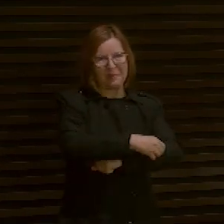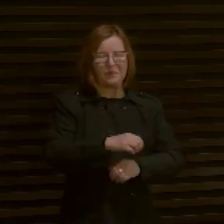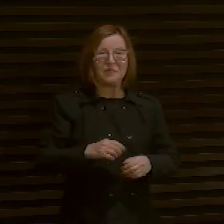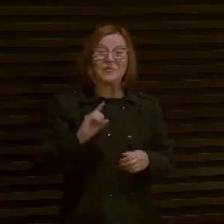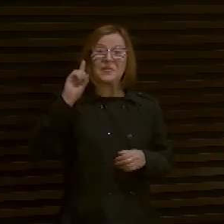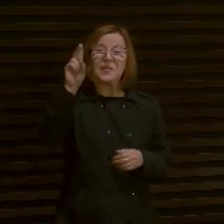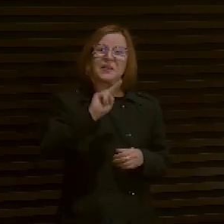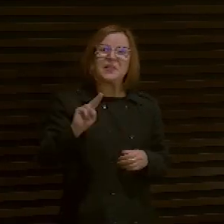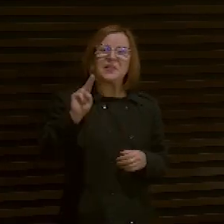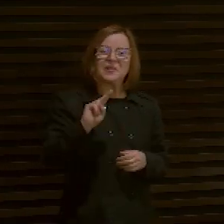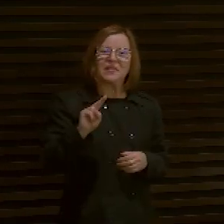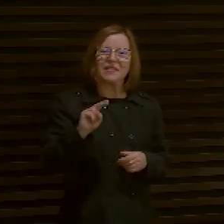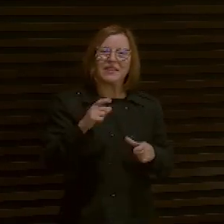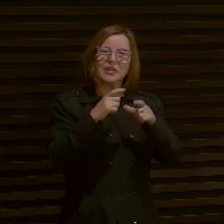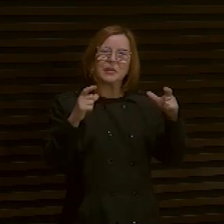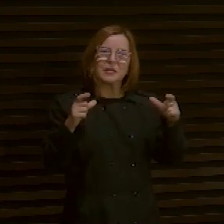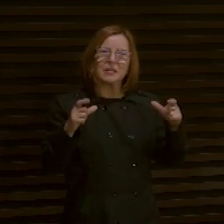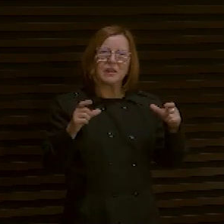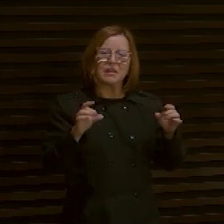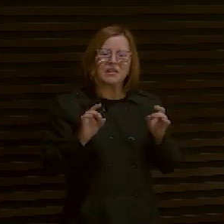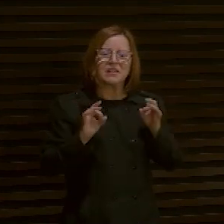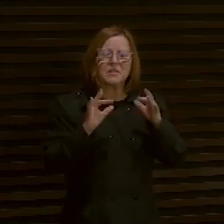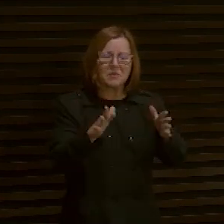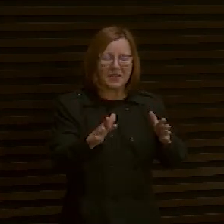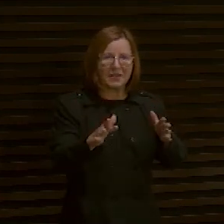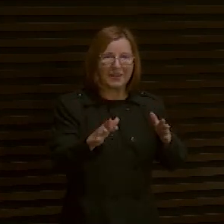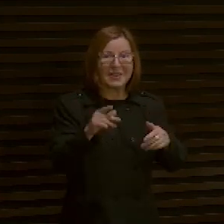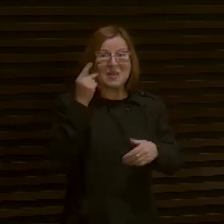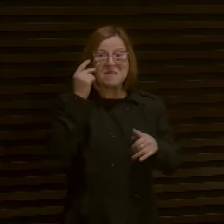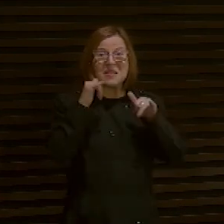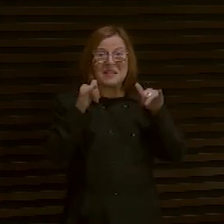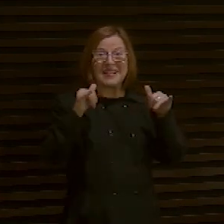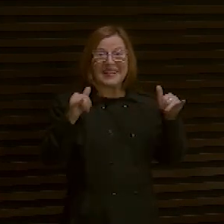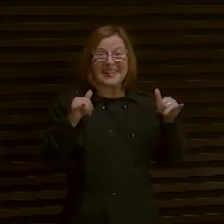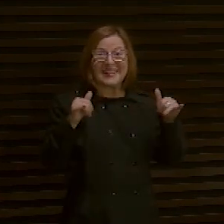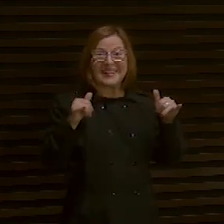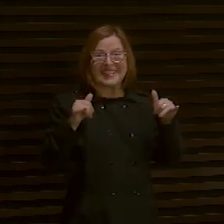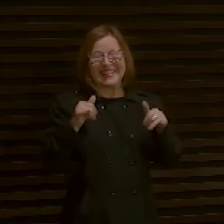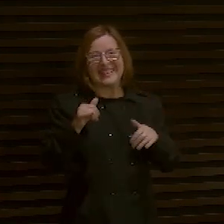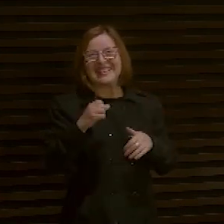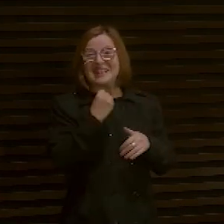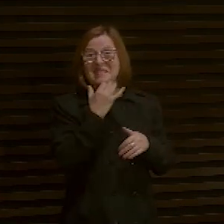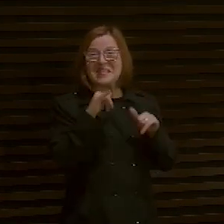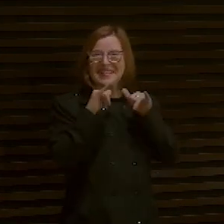Deus usou os maiores desprezados para a proclamação da boa nova e para a libertação do povo.